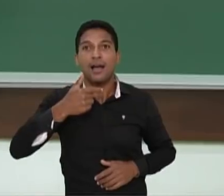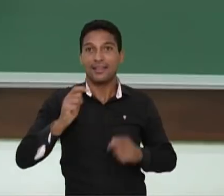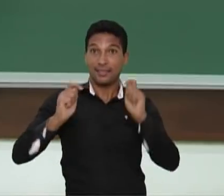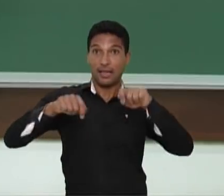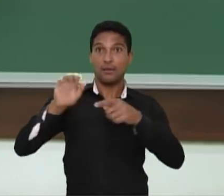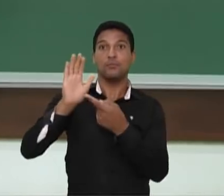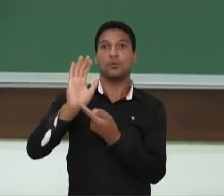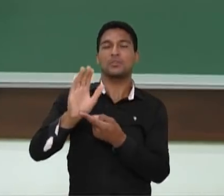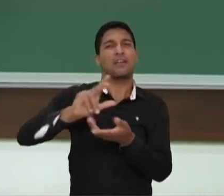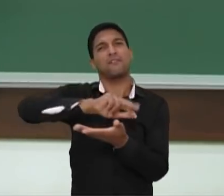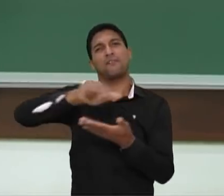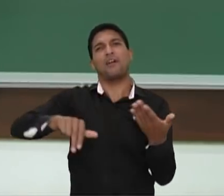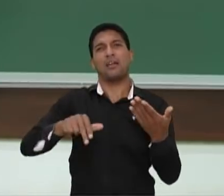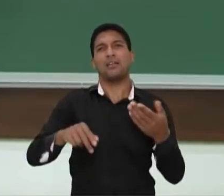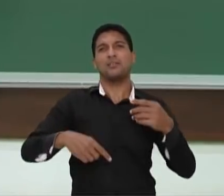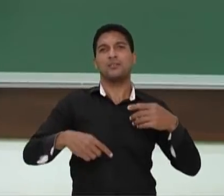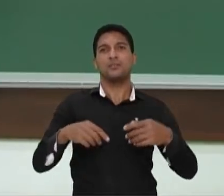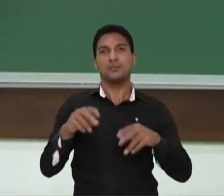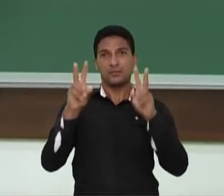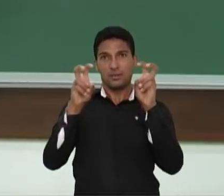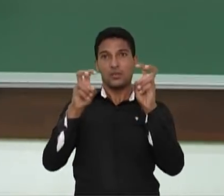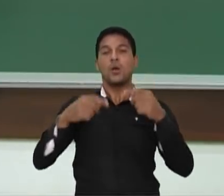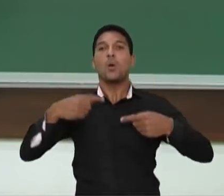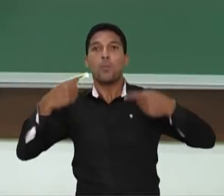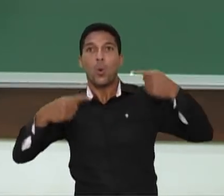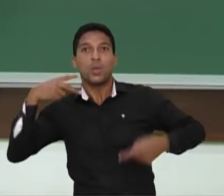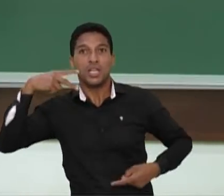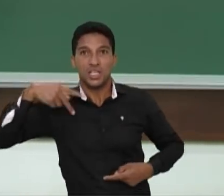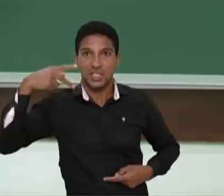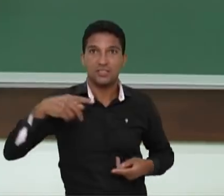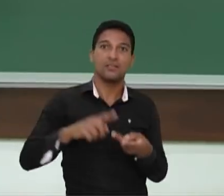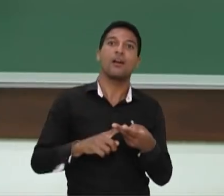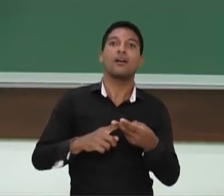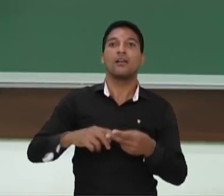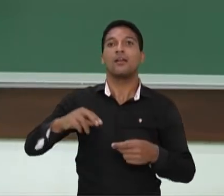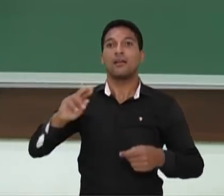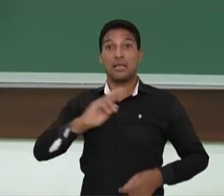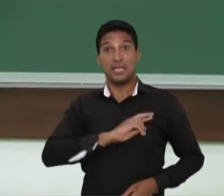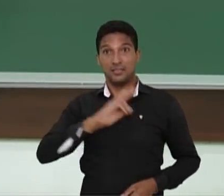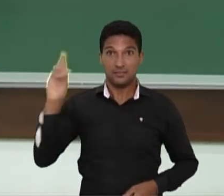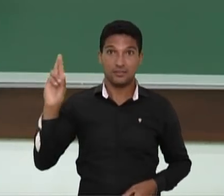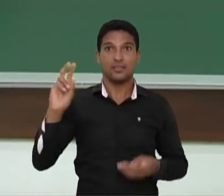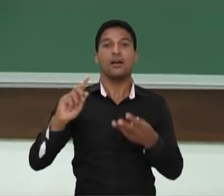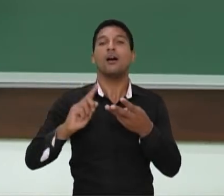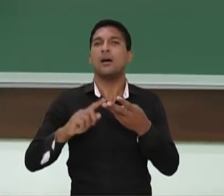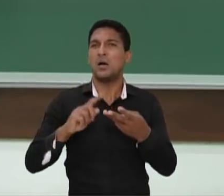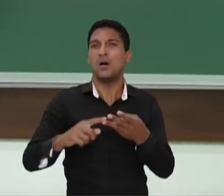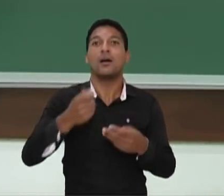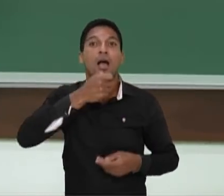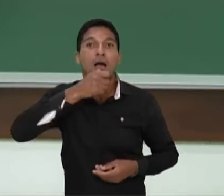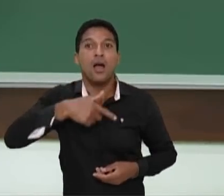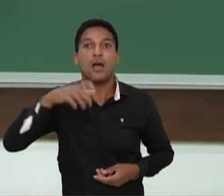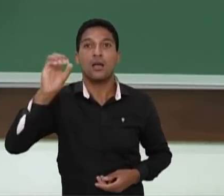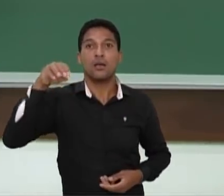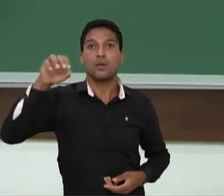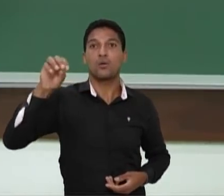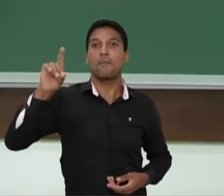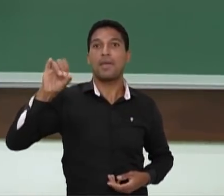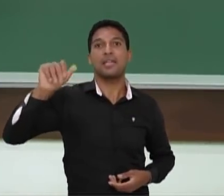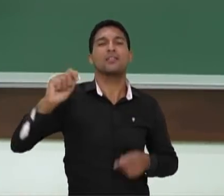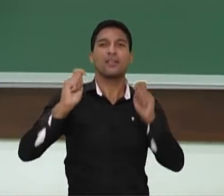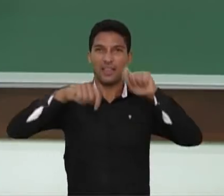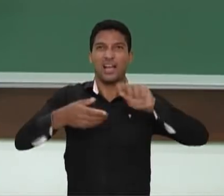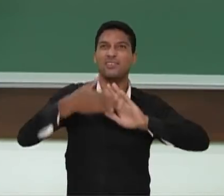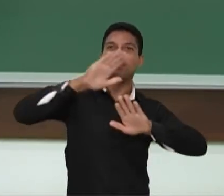diversos. Política, religião, né? Diversão, enfim, a comédia pode trabalhar vários contextos.